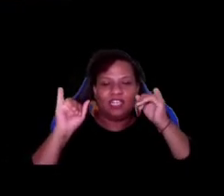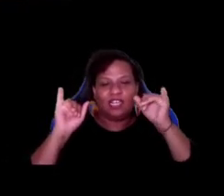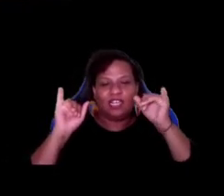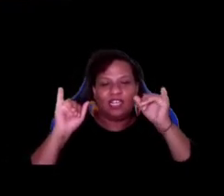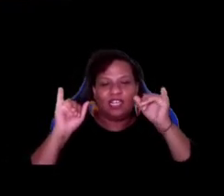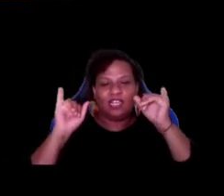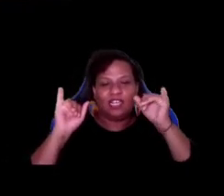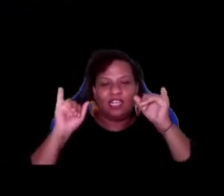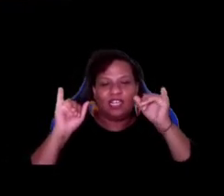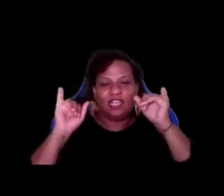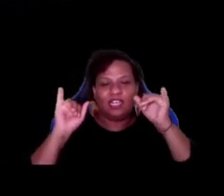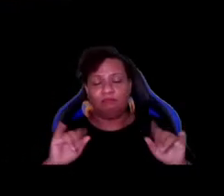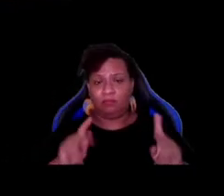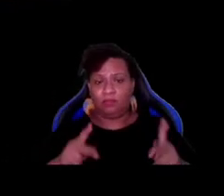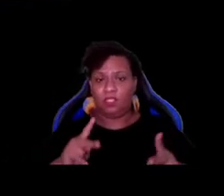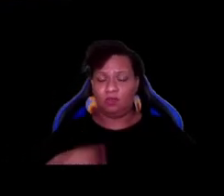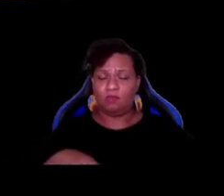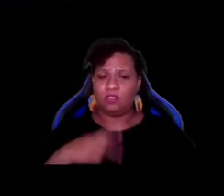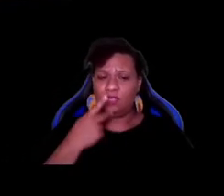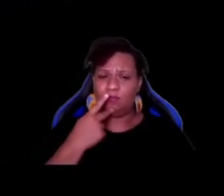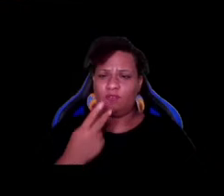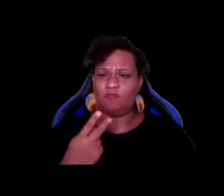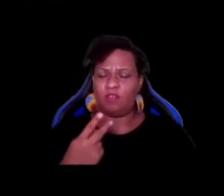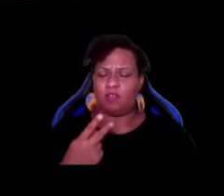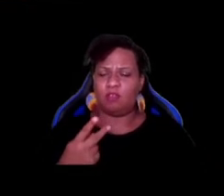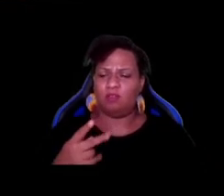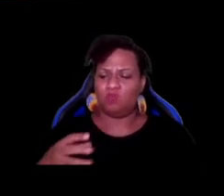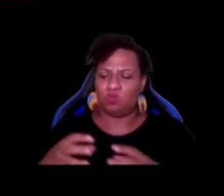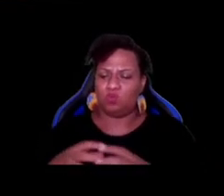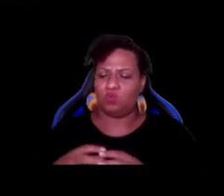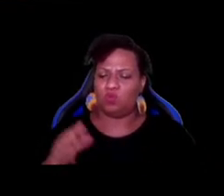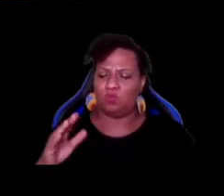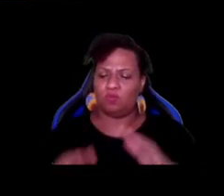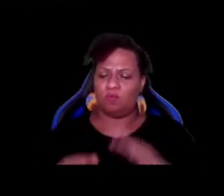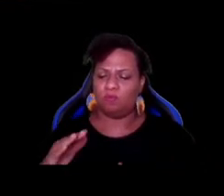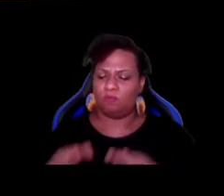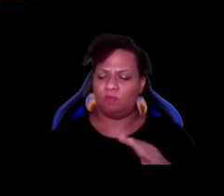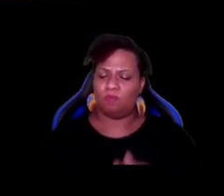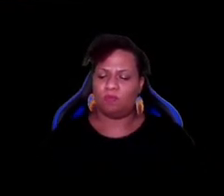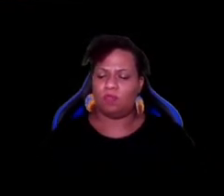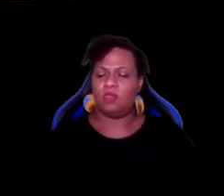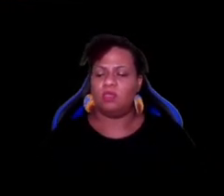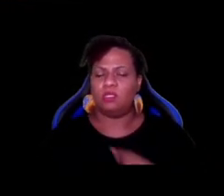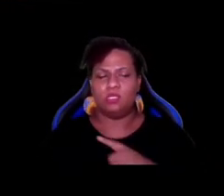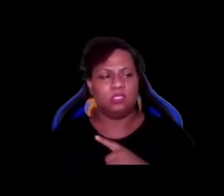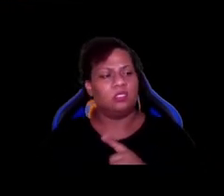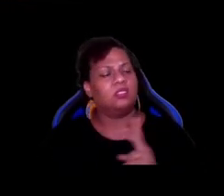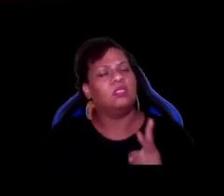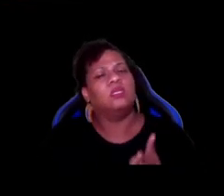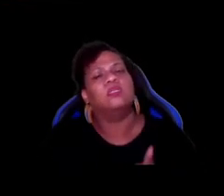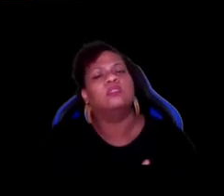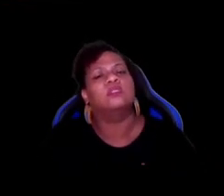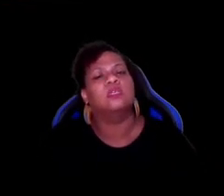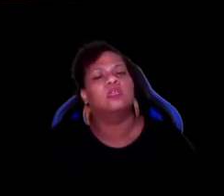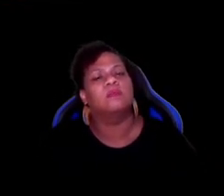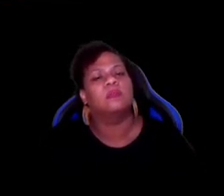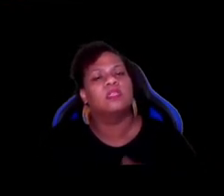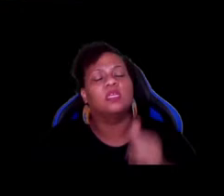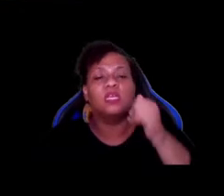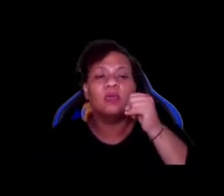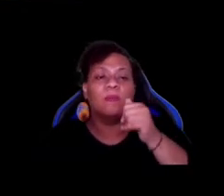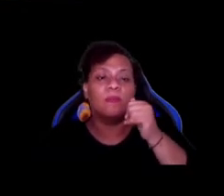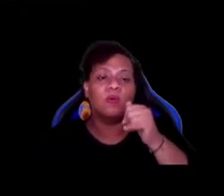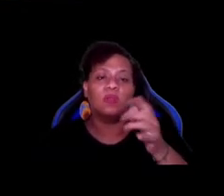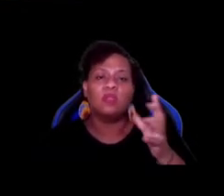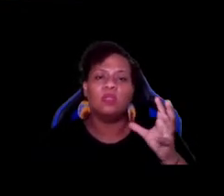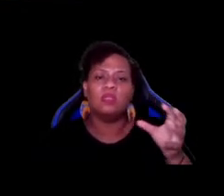Eu falo para os percussionistas que são amigos, que têm mulheres que tocam